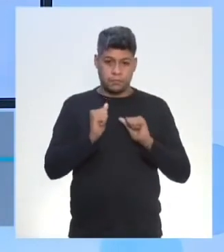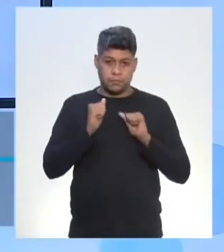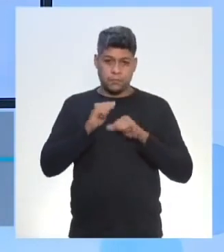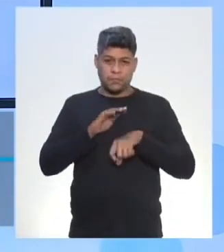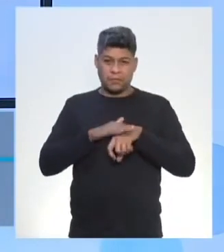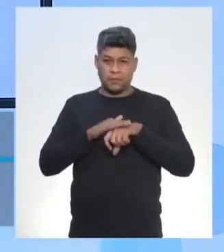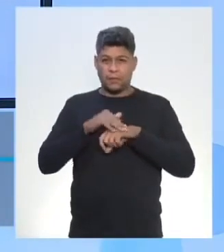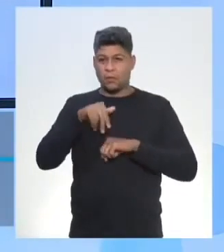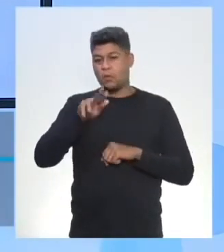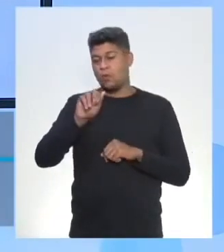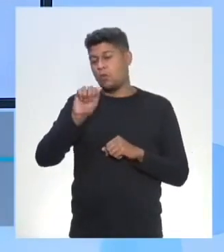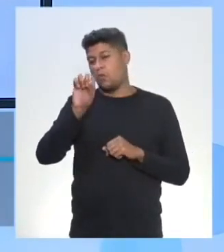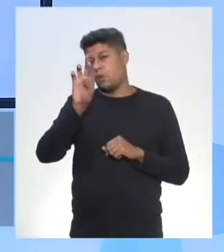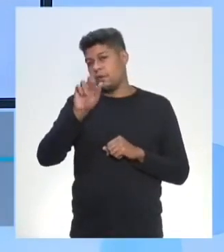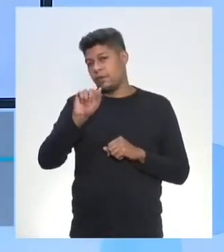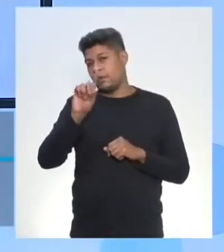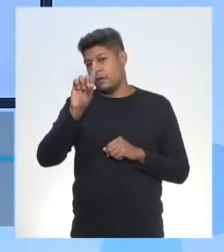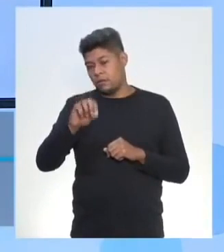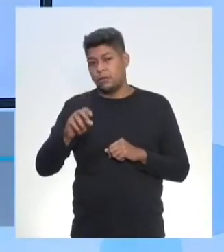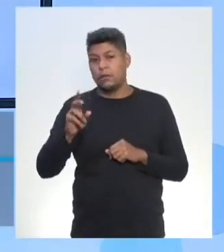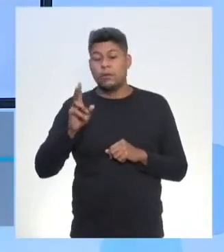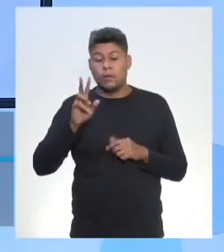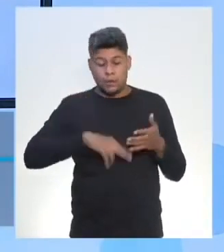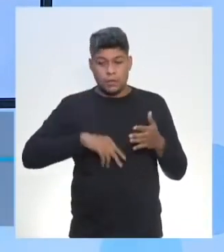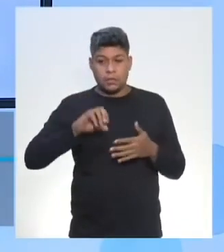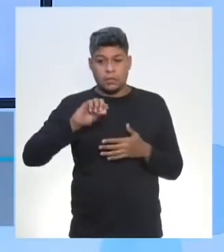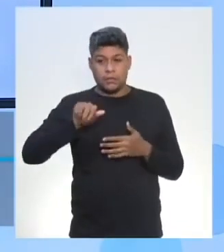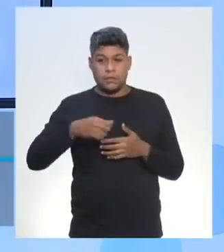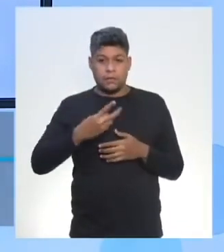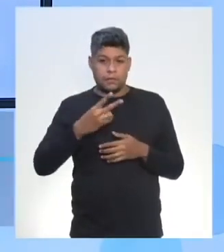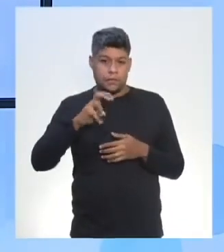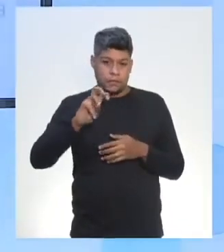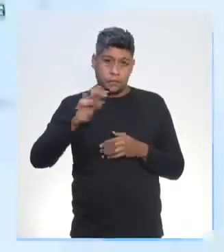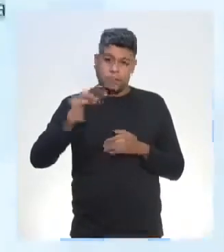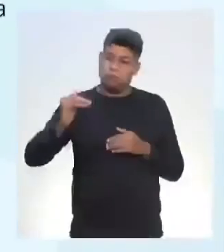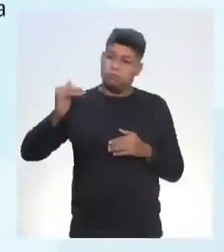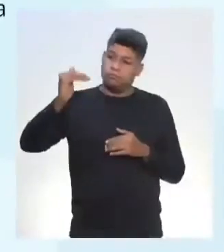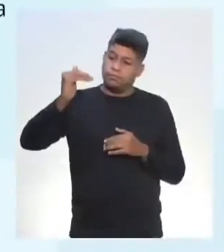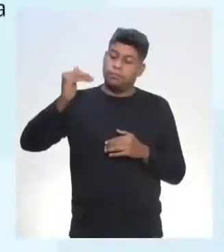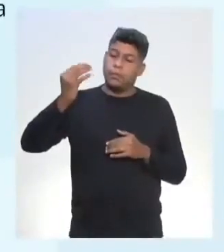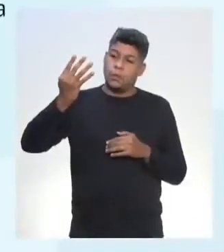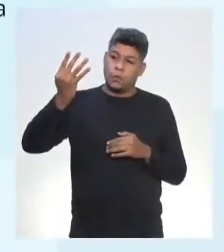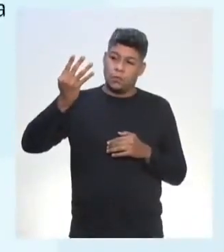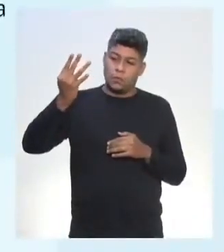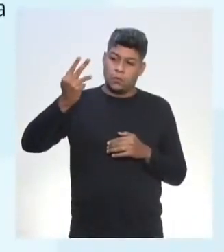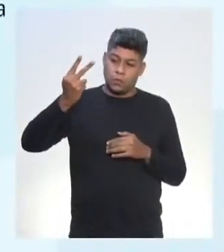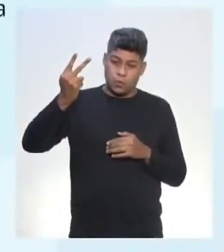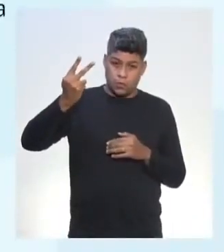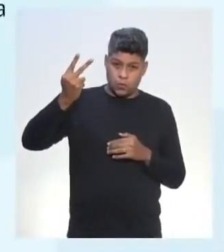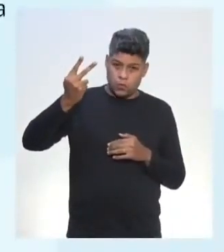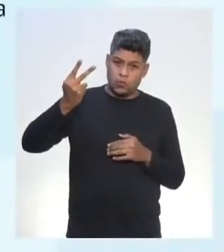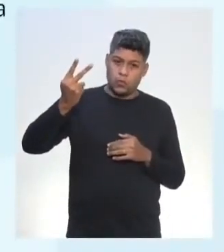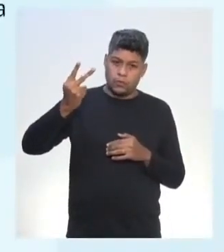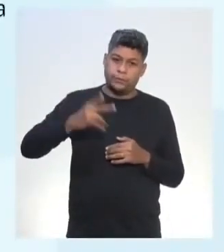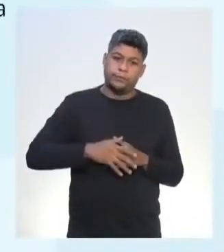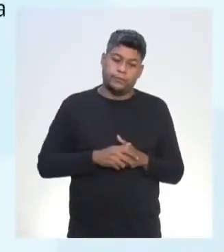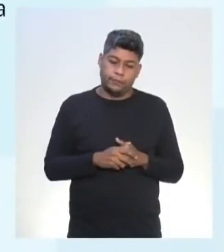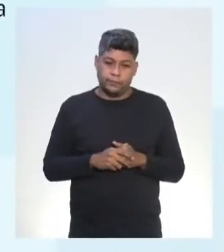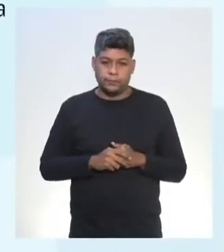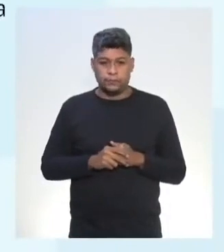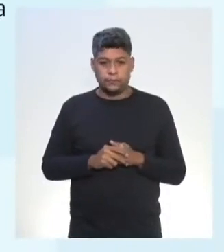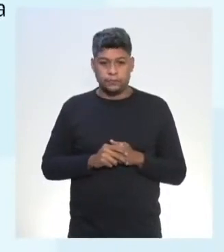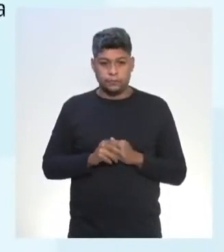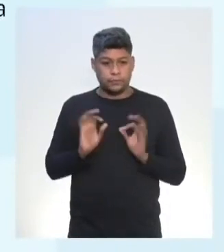chama de quadrado, tá certo? E a gente lê 0,25 elevado ao quadrado ou o quadrado de